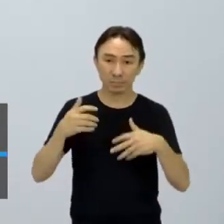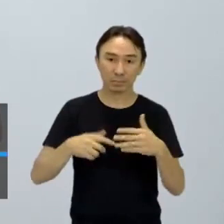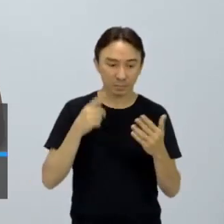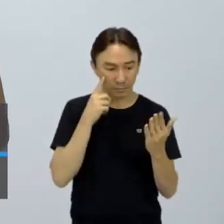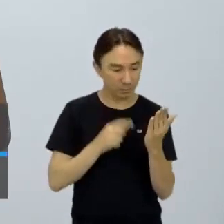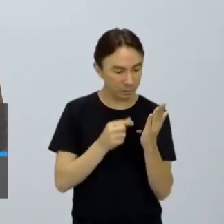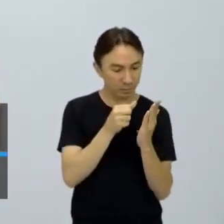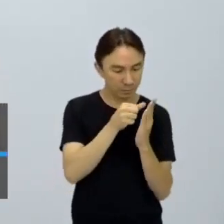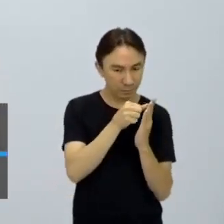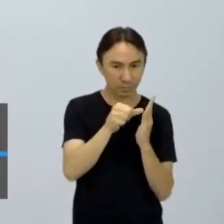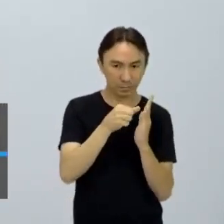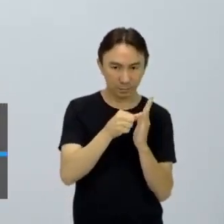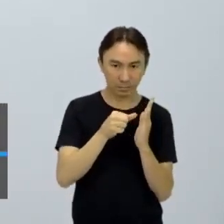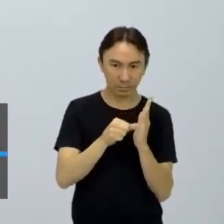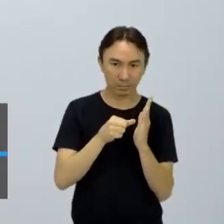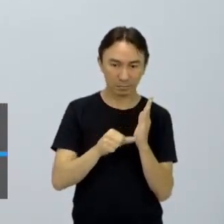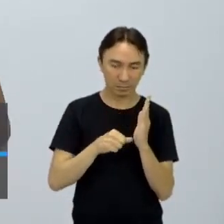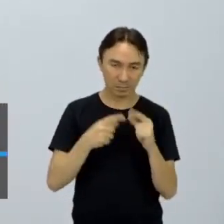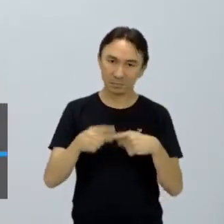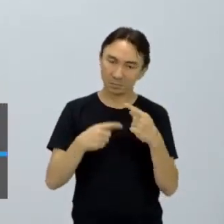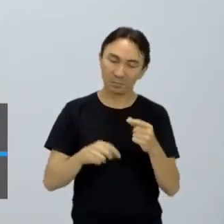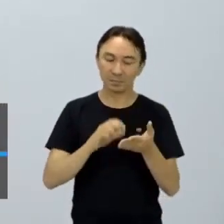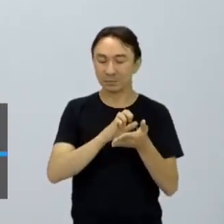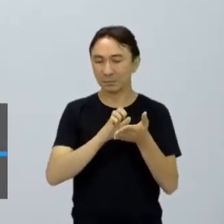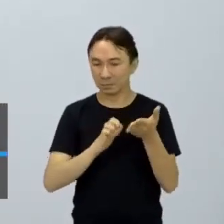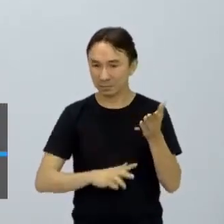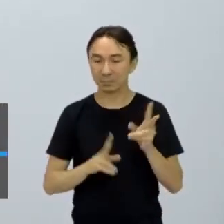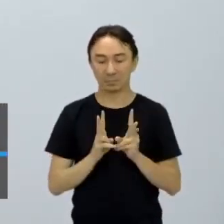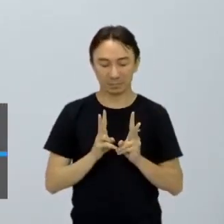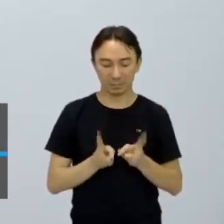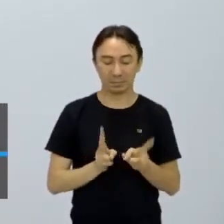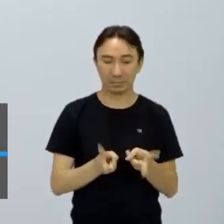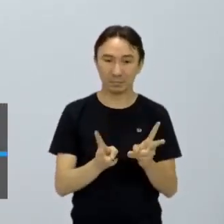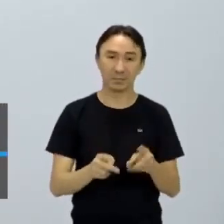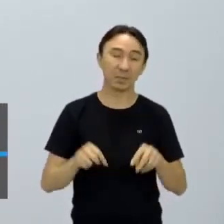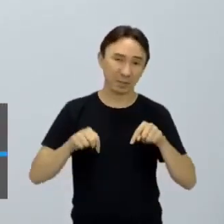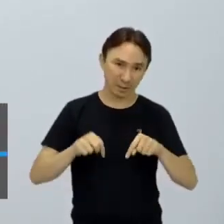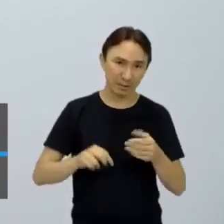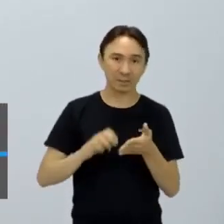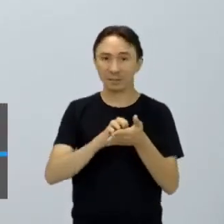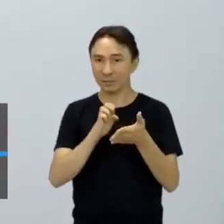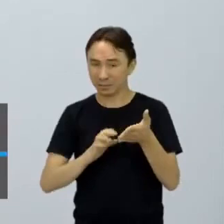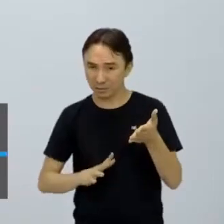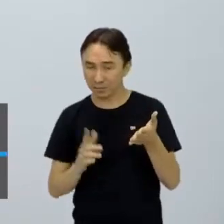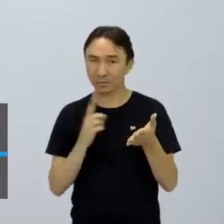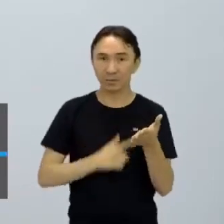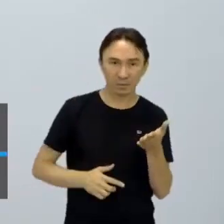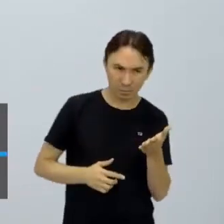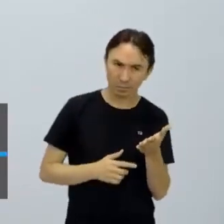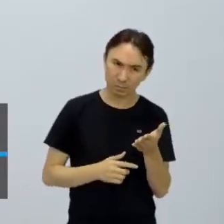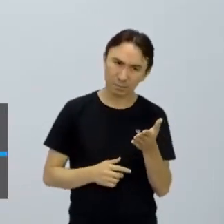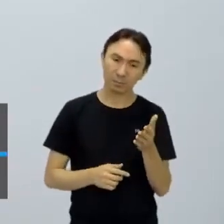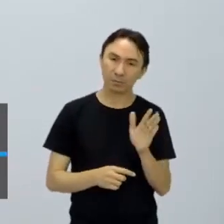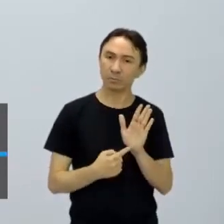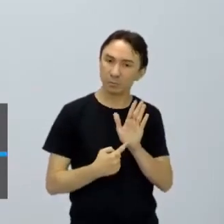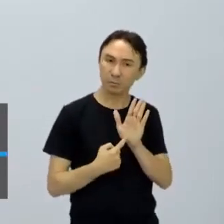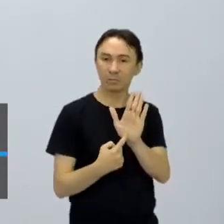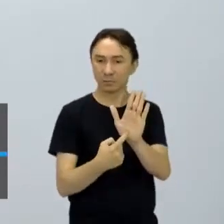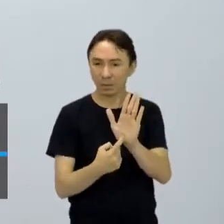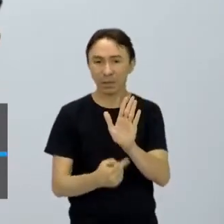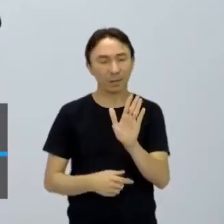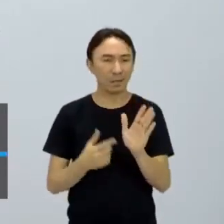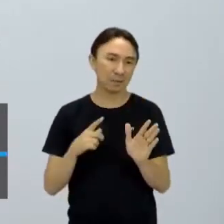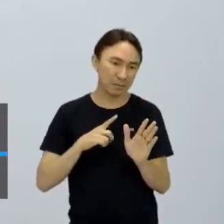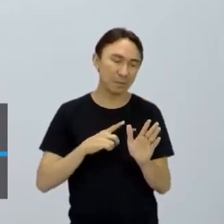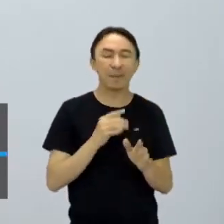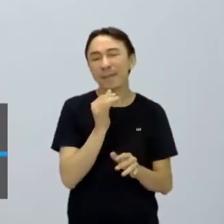dão continuidade aos exercícios, tá bom? Eu vou fazer uma sequência de exercícios aqui para servir como exemplo, vou pular algumas coisas,